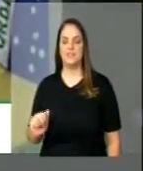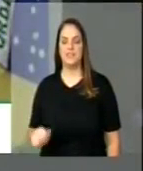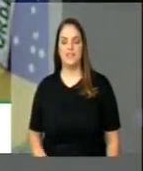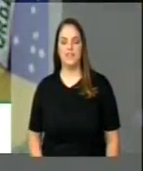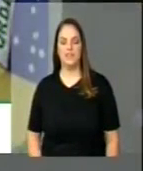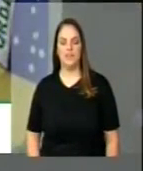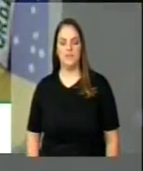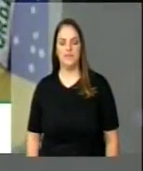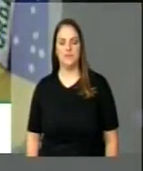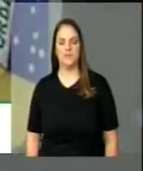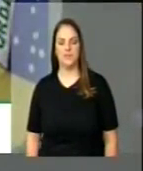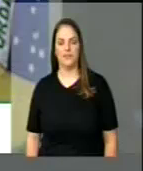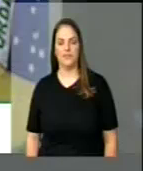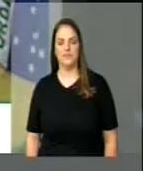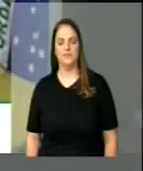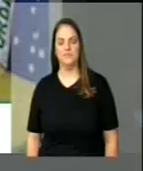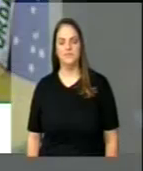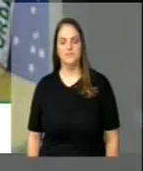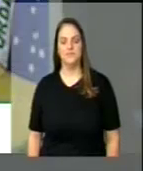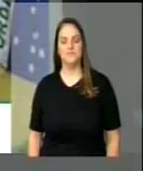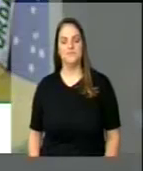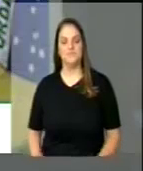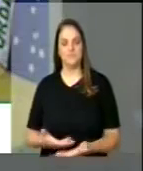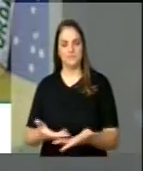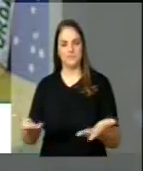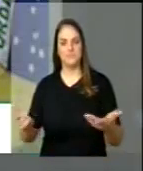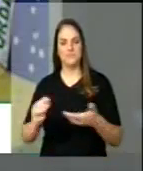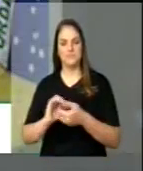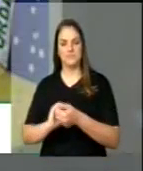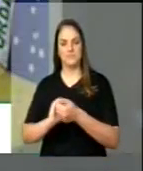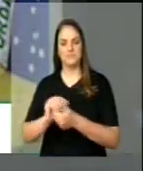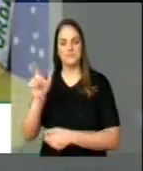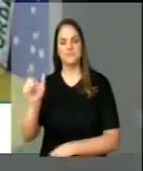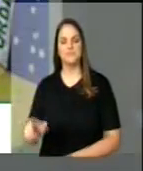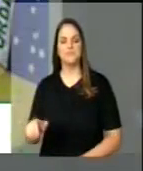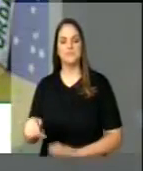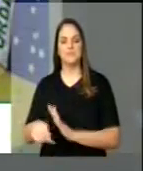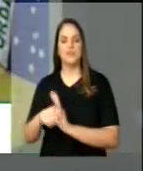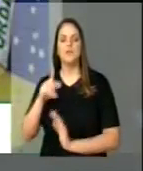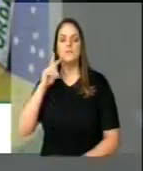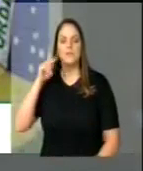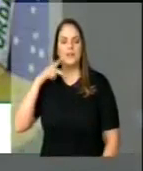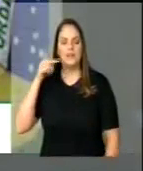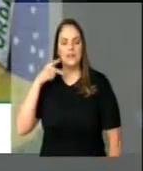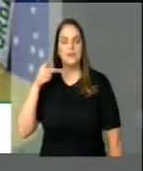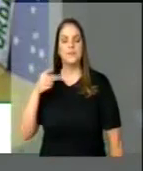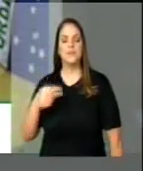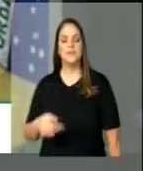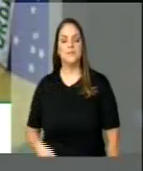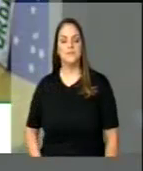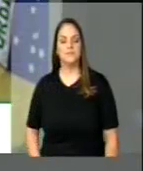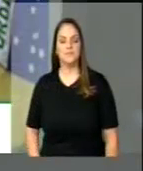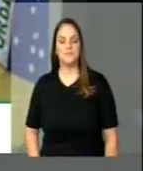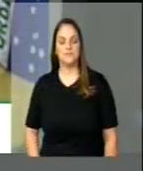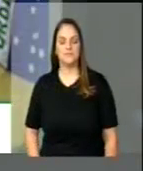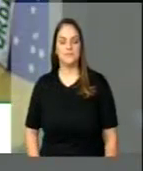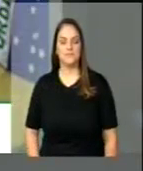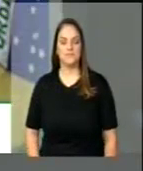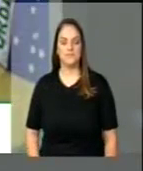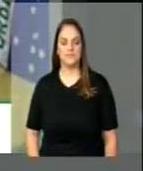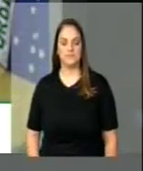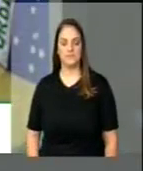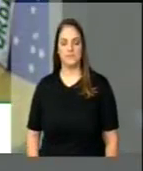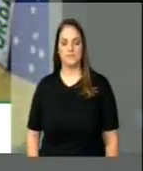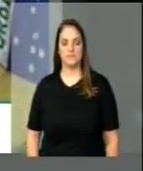do maravilhoso estado da Paraíba, tive a honra de estar lá na